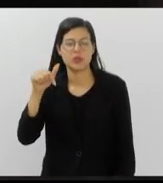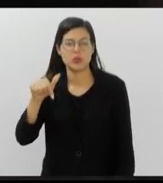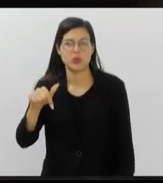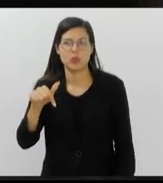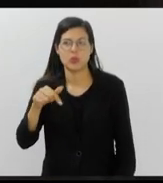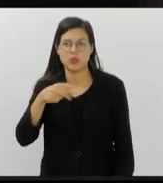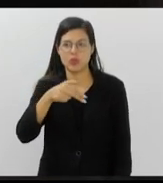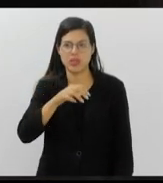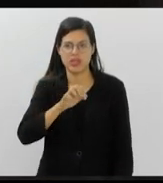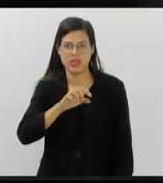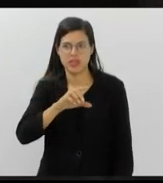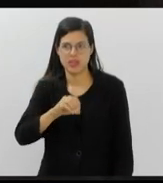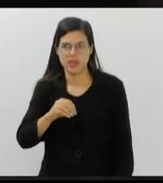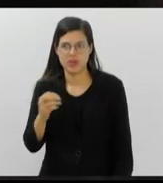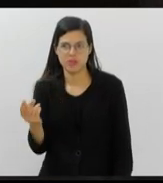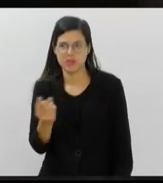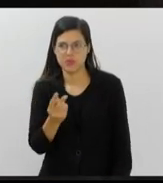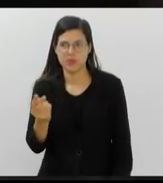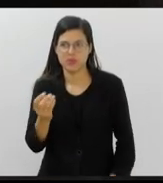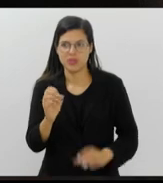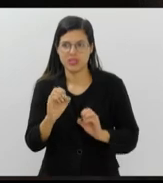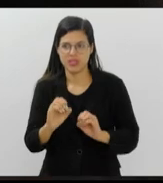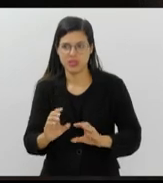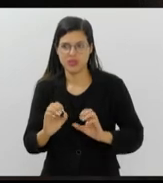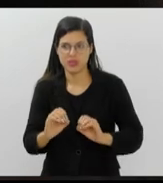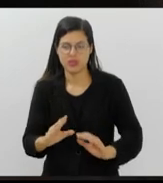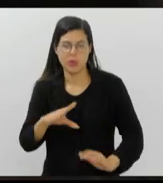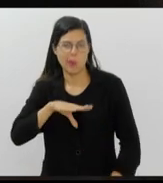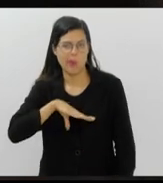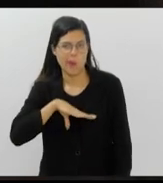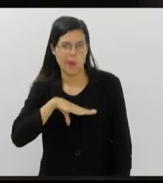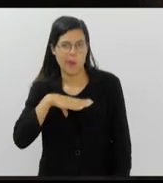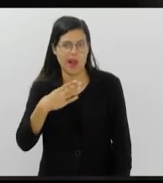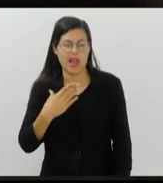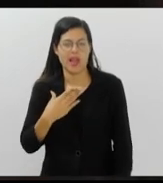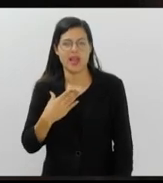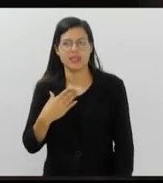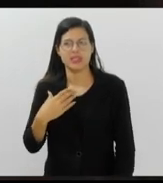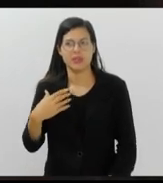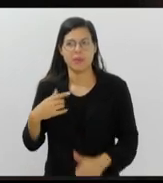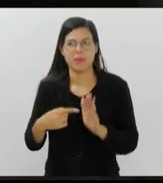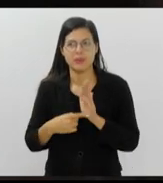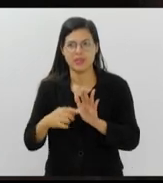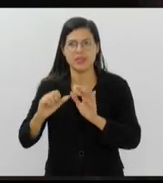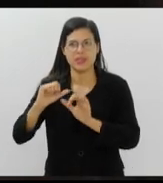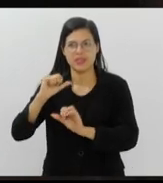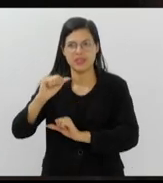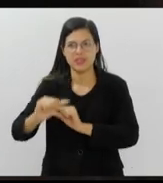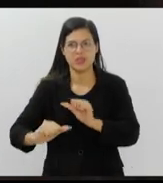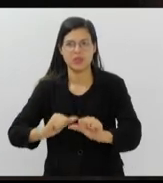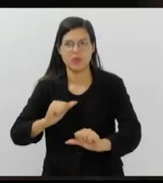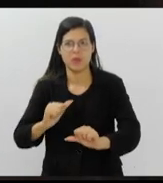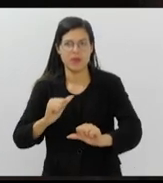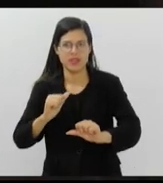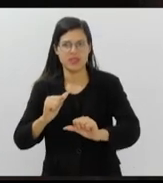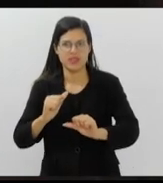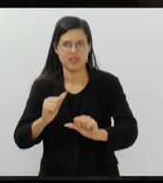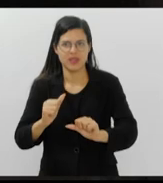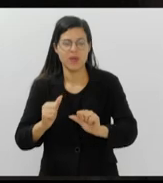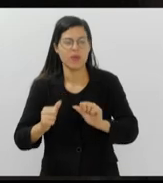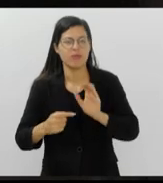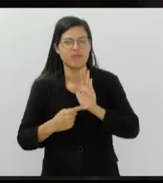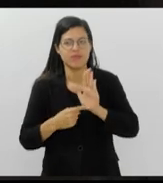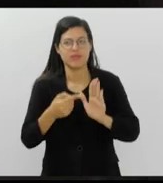com coragem, puderam não apenas propiciar a transformação de que fala Paulo Freire, mas